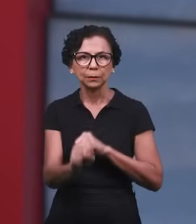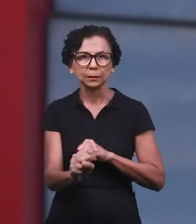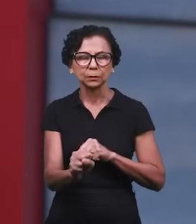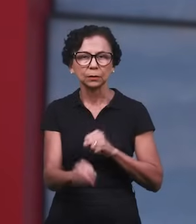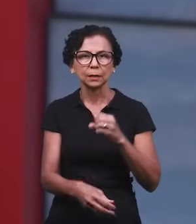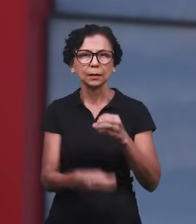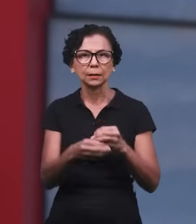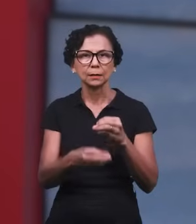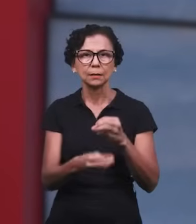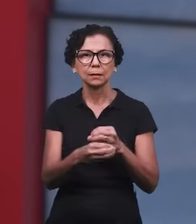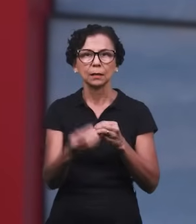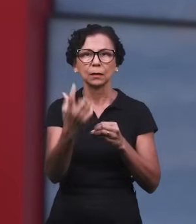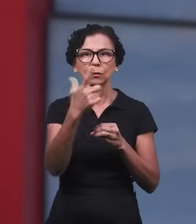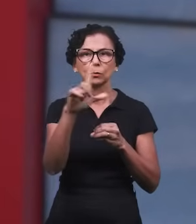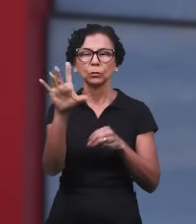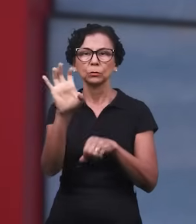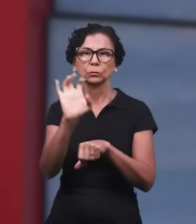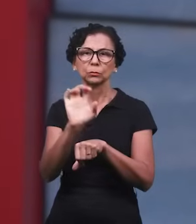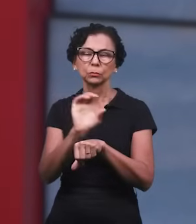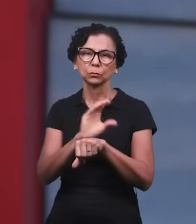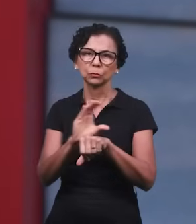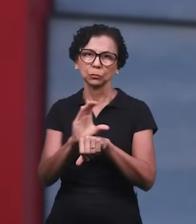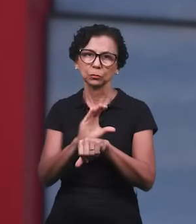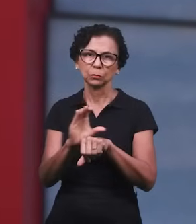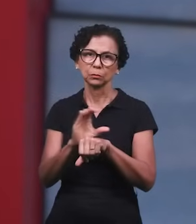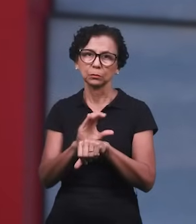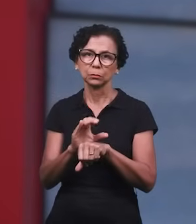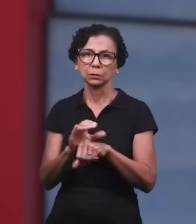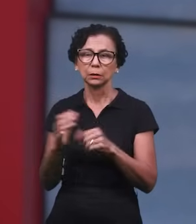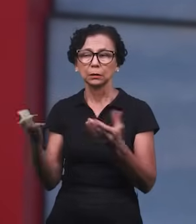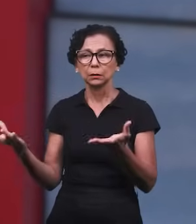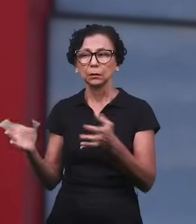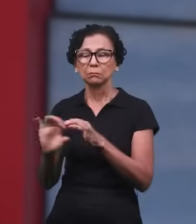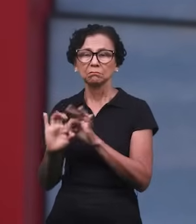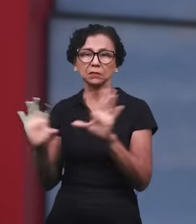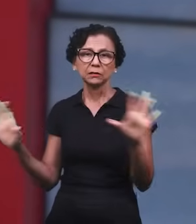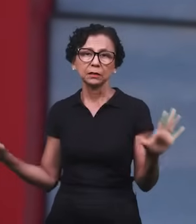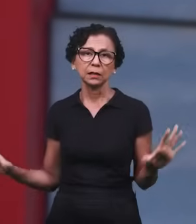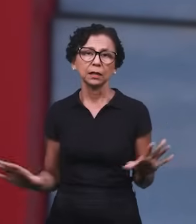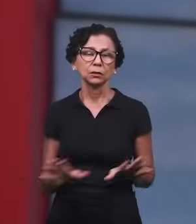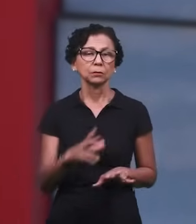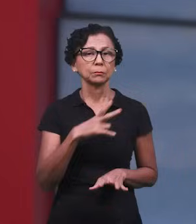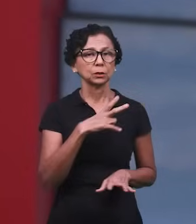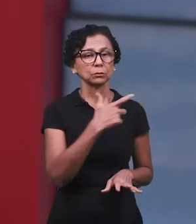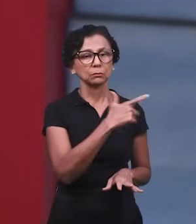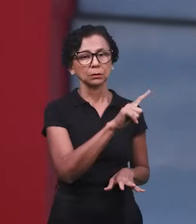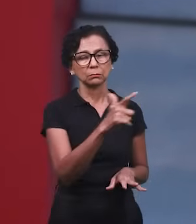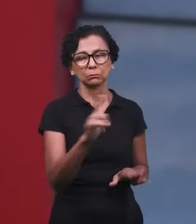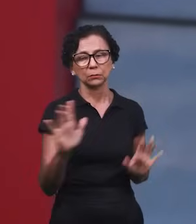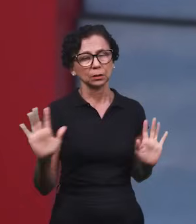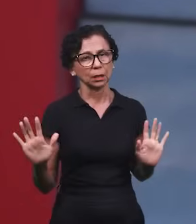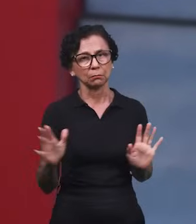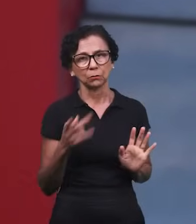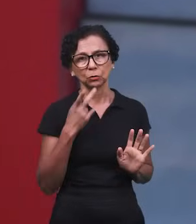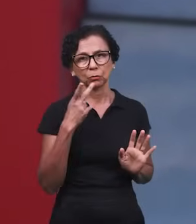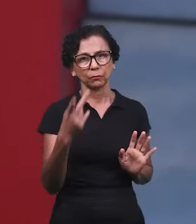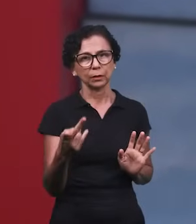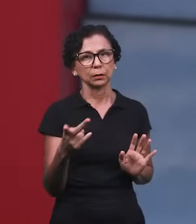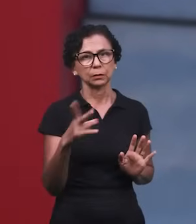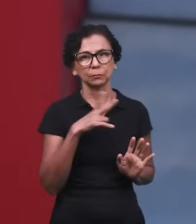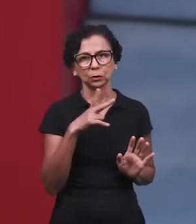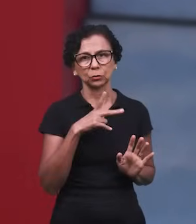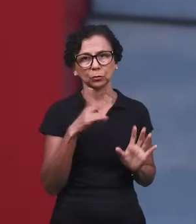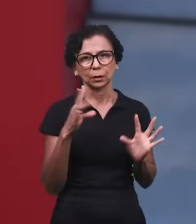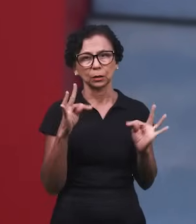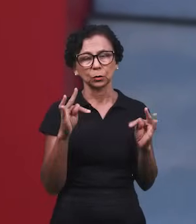existe na particular. Não estou dizendo que as particulares todas sejam assim, mas na universidade pública a